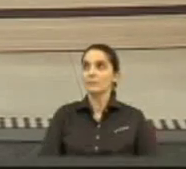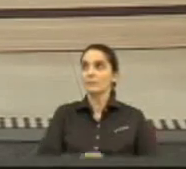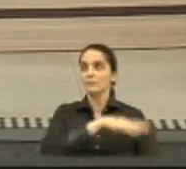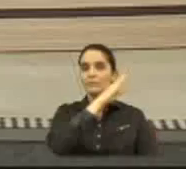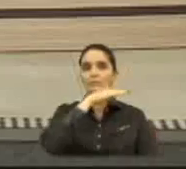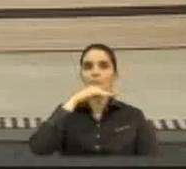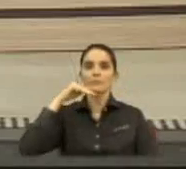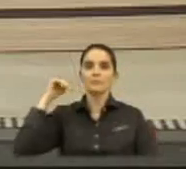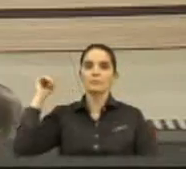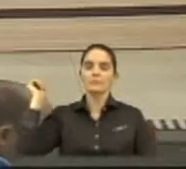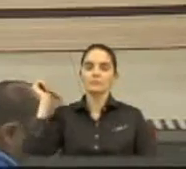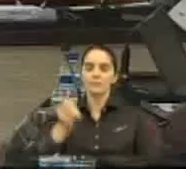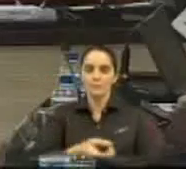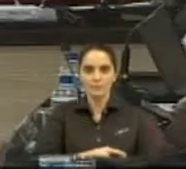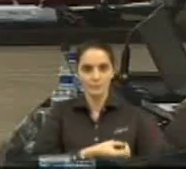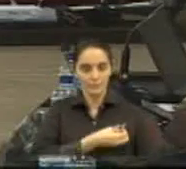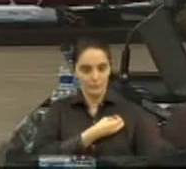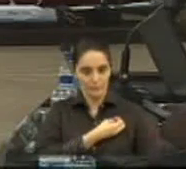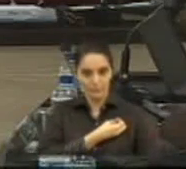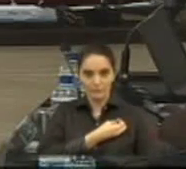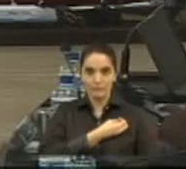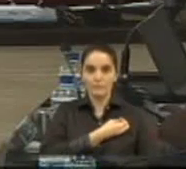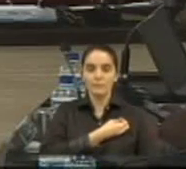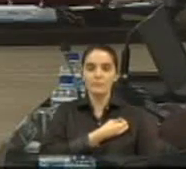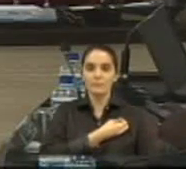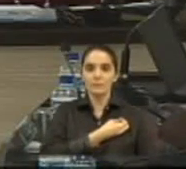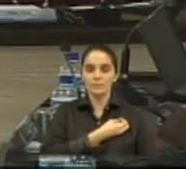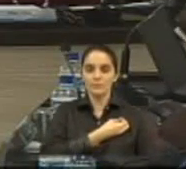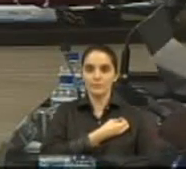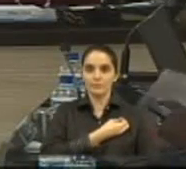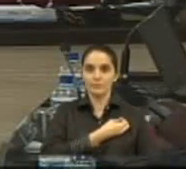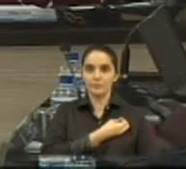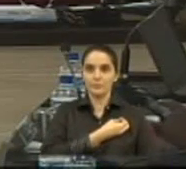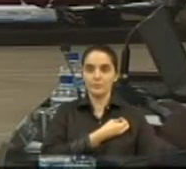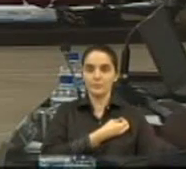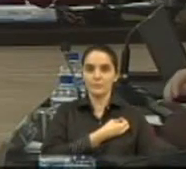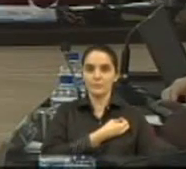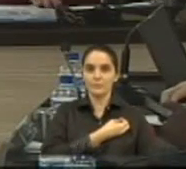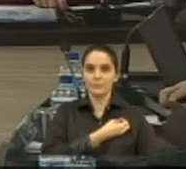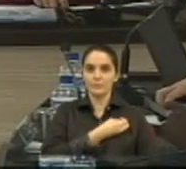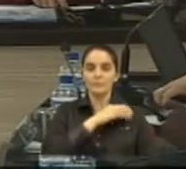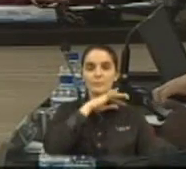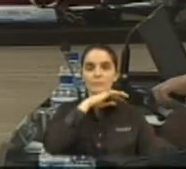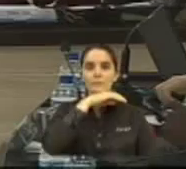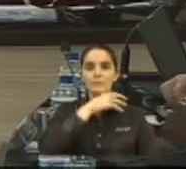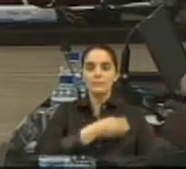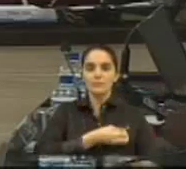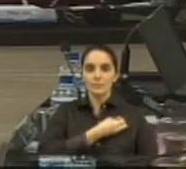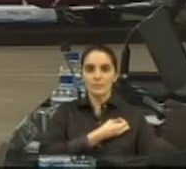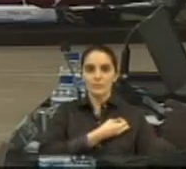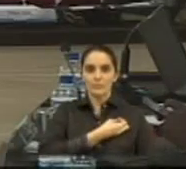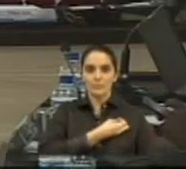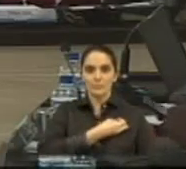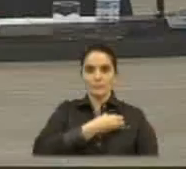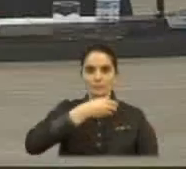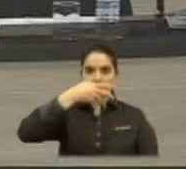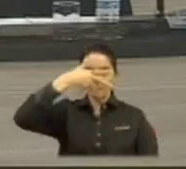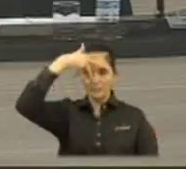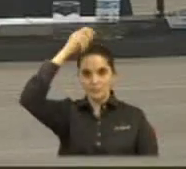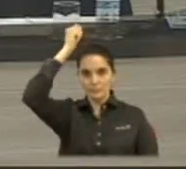Vereador Aloísio Marinho de Andrade. Presente. André Henrique da Silva. Presente. Toninho